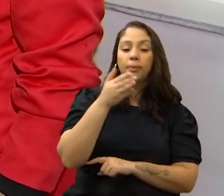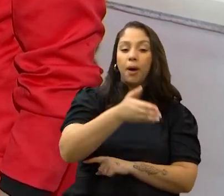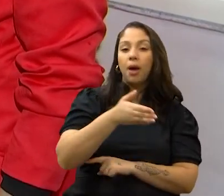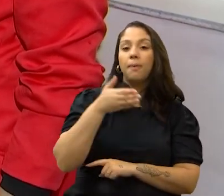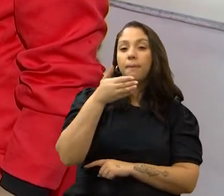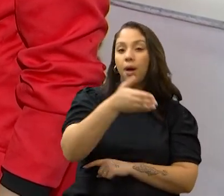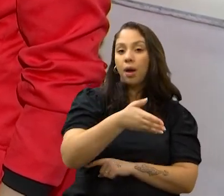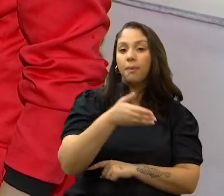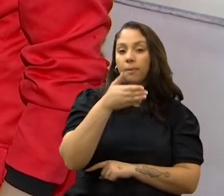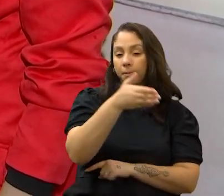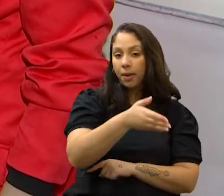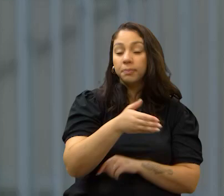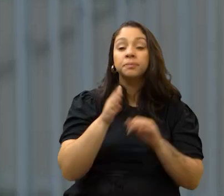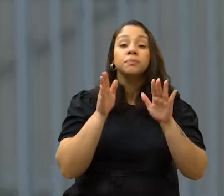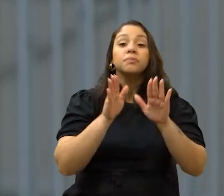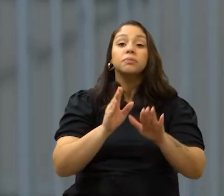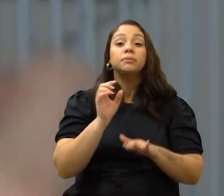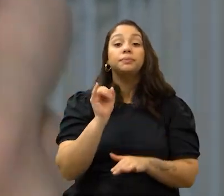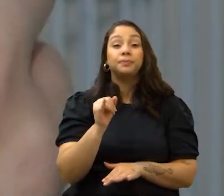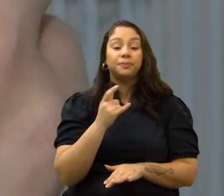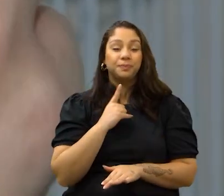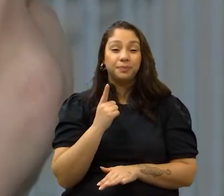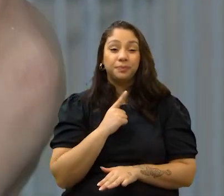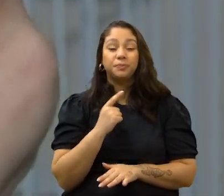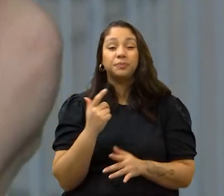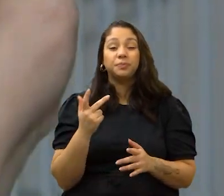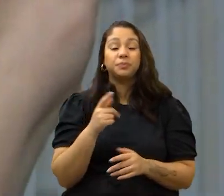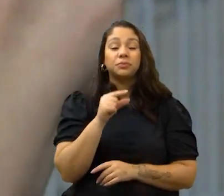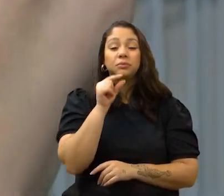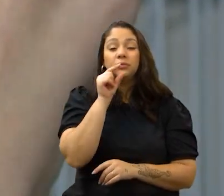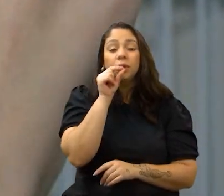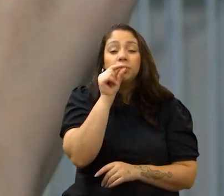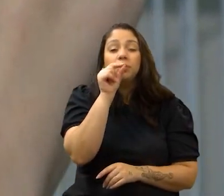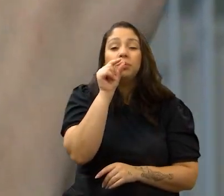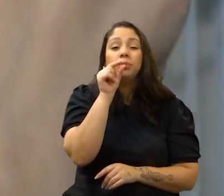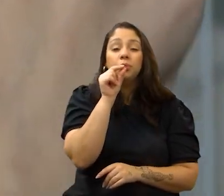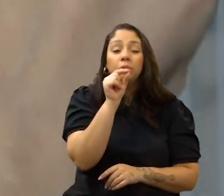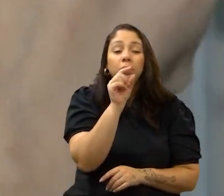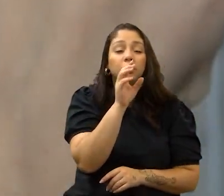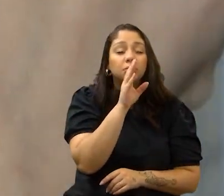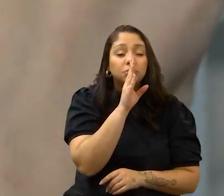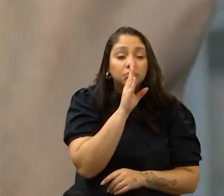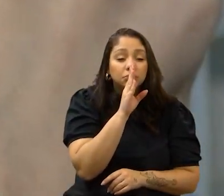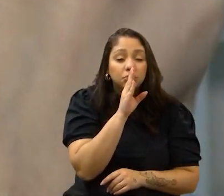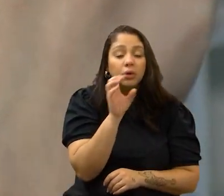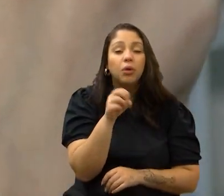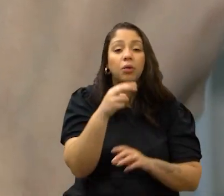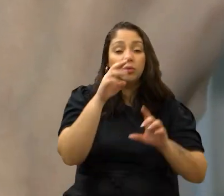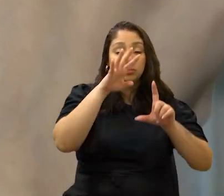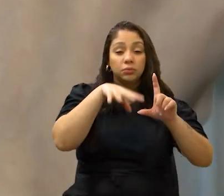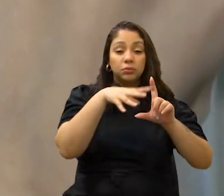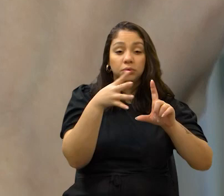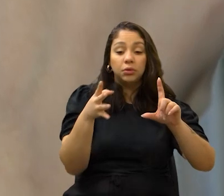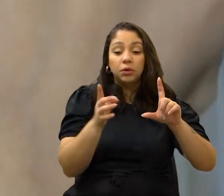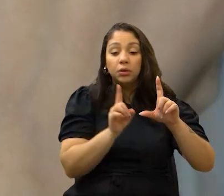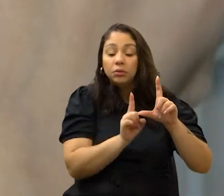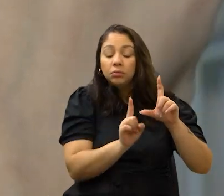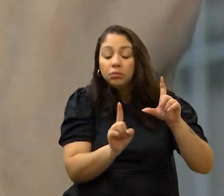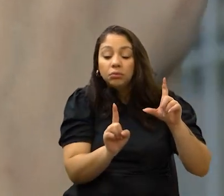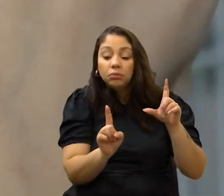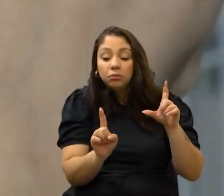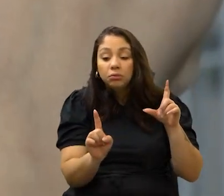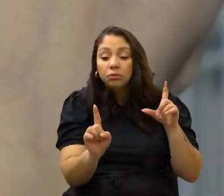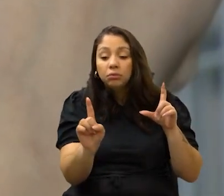não, ou se é só um check-up preventivo. Mas quando eles começam a parar de piar, ficar em fundo de gaiola,